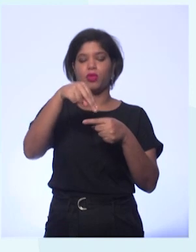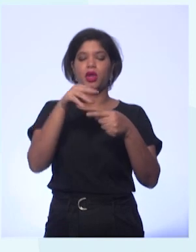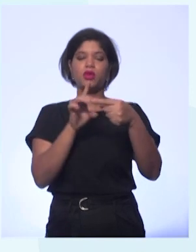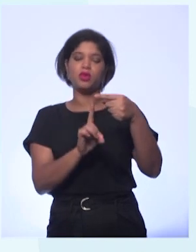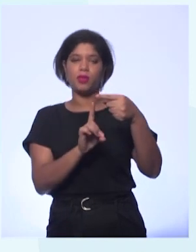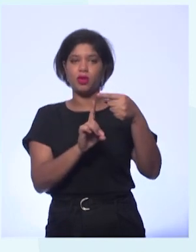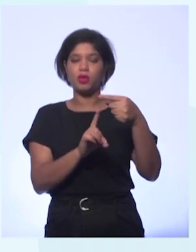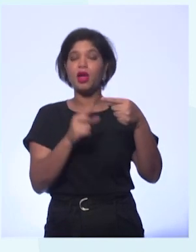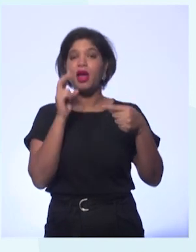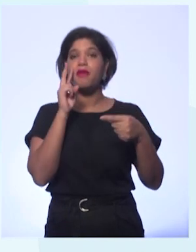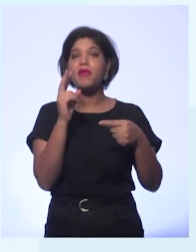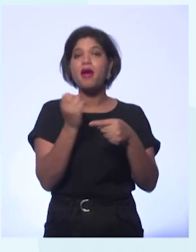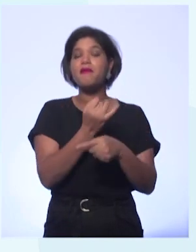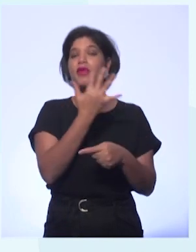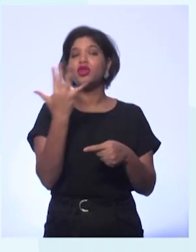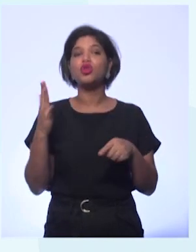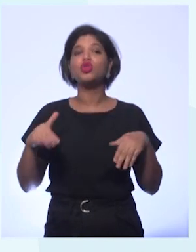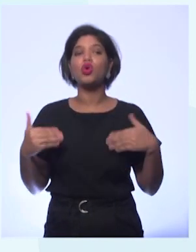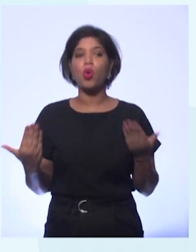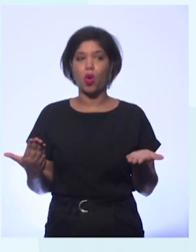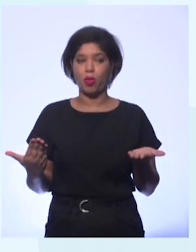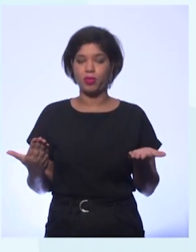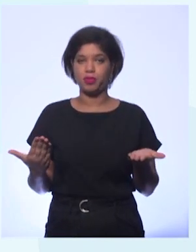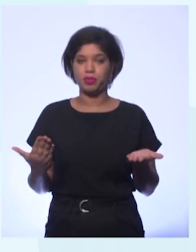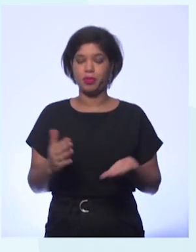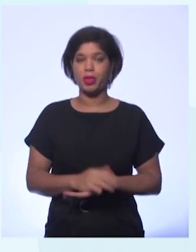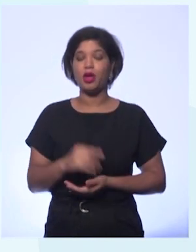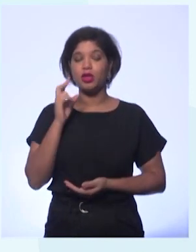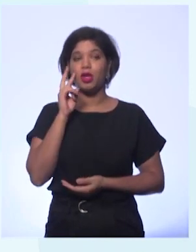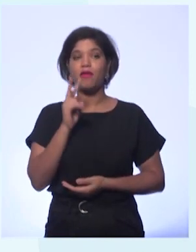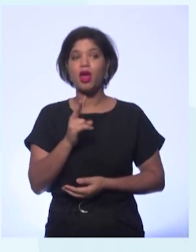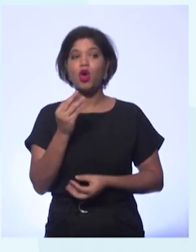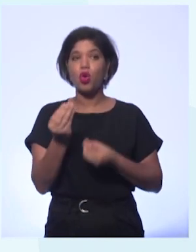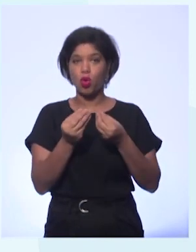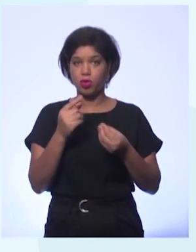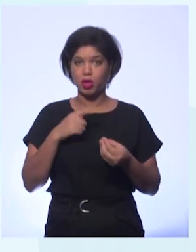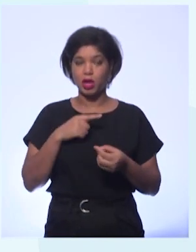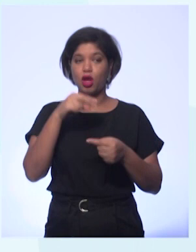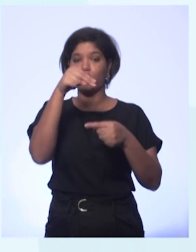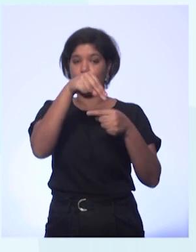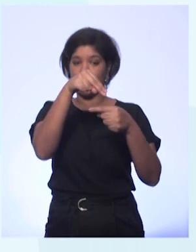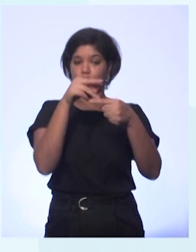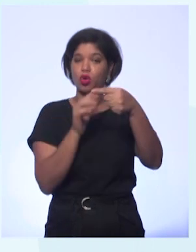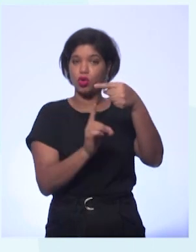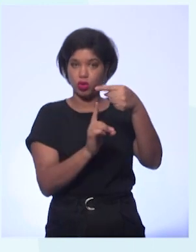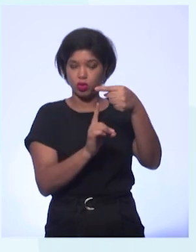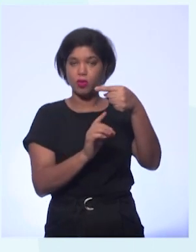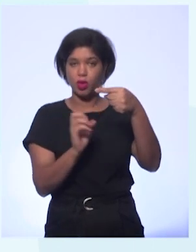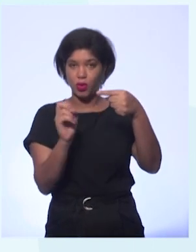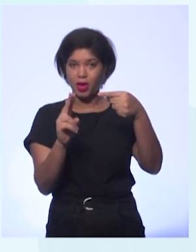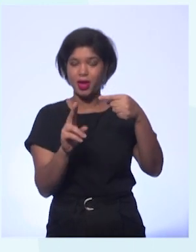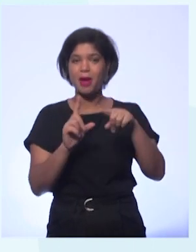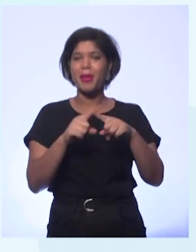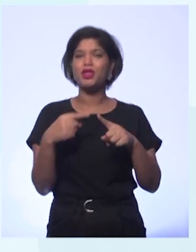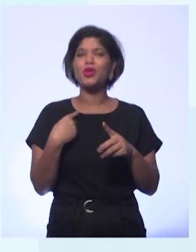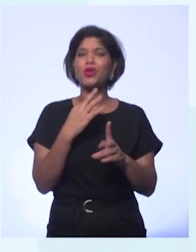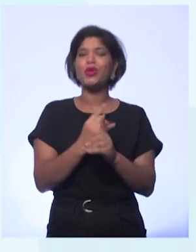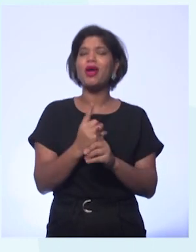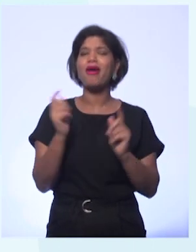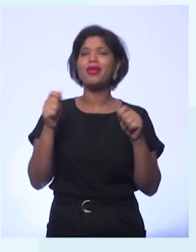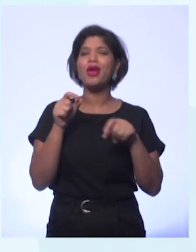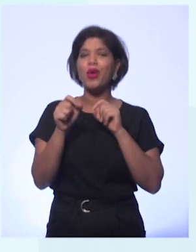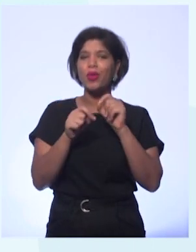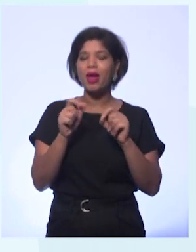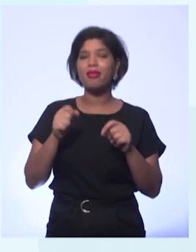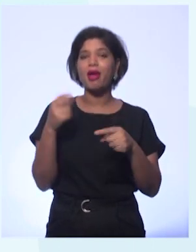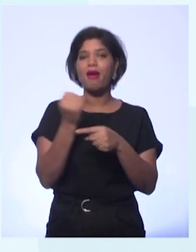de frações que a gente pode encontrar por aí? Bom, como que a gente vai olhar? Bom, a gente vai olhar o numerador e o denominador, tá bom? Mas o que a gente pode encontrar? A gente pode encontrar